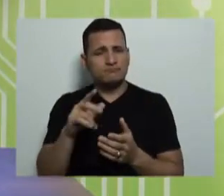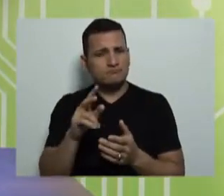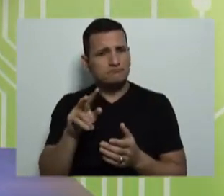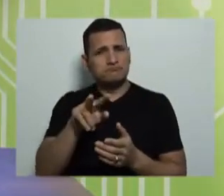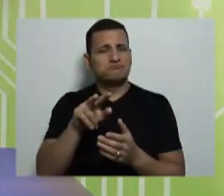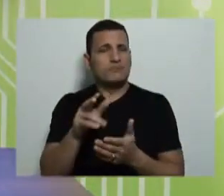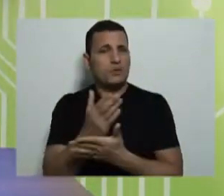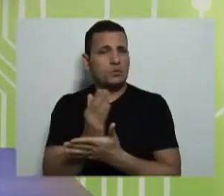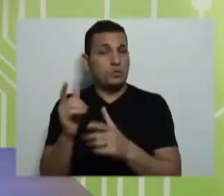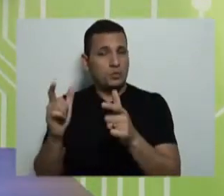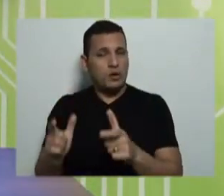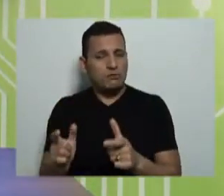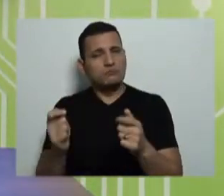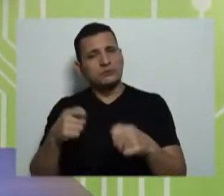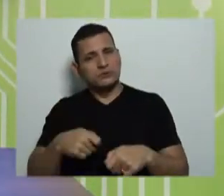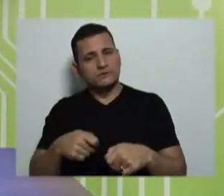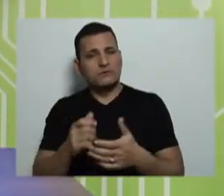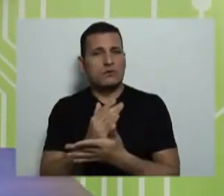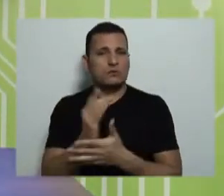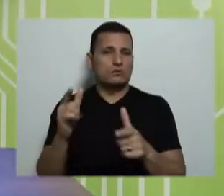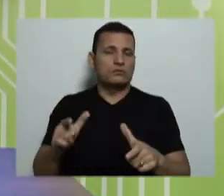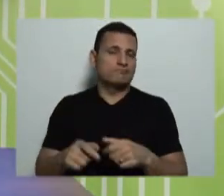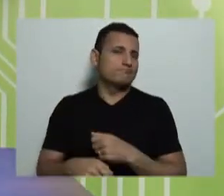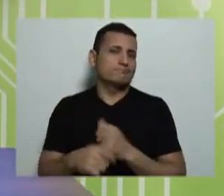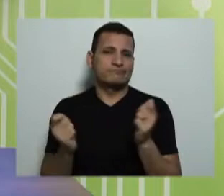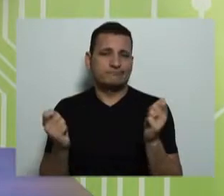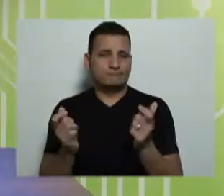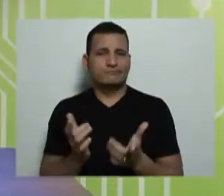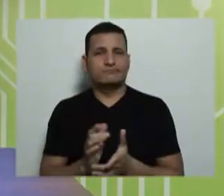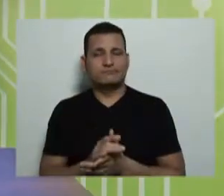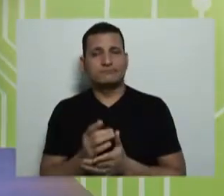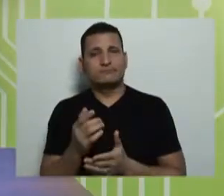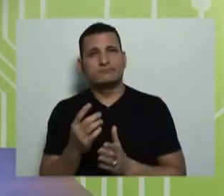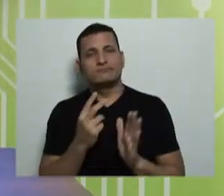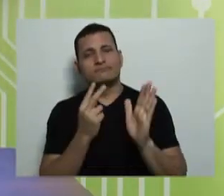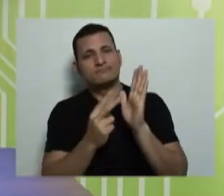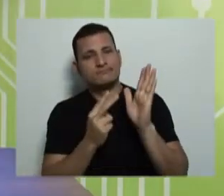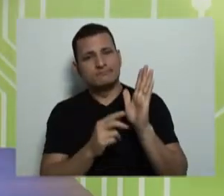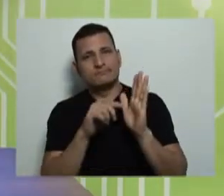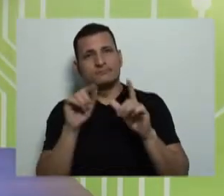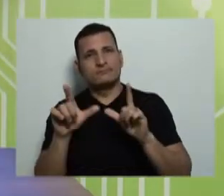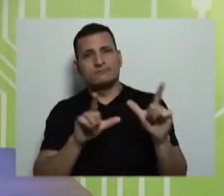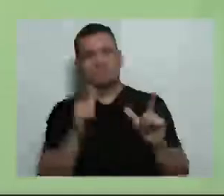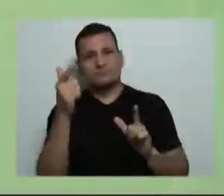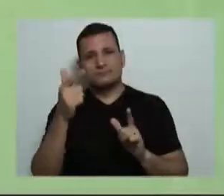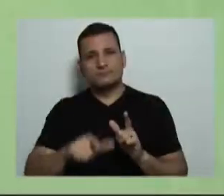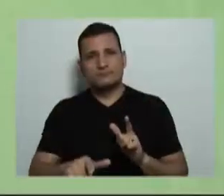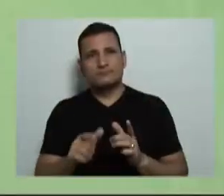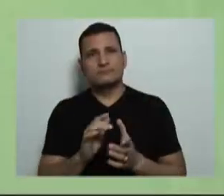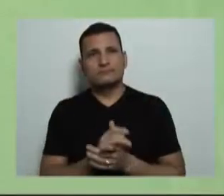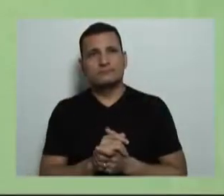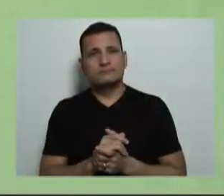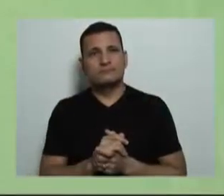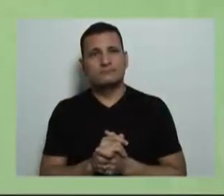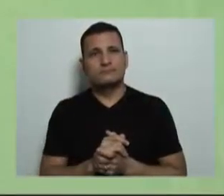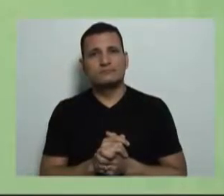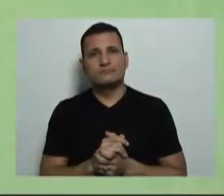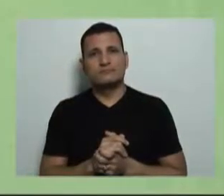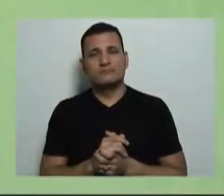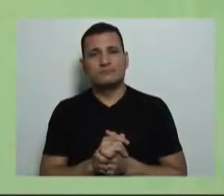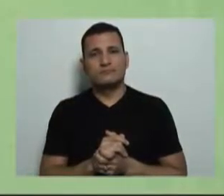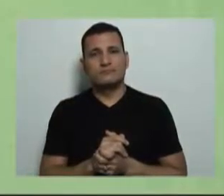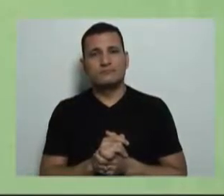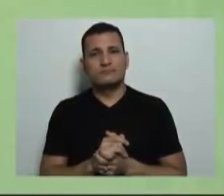que esse aluno estagie, em outros não. Vamos reler esse slide aqui, que ele é bem importante. Agora, depois que a gente terminou essa explicação, a gente volta para o